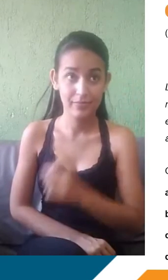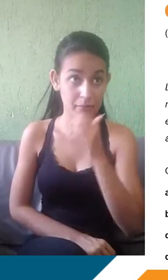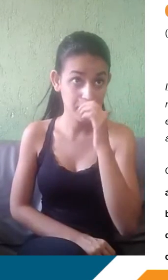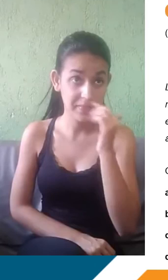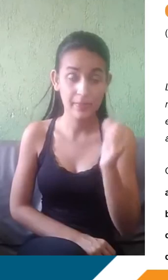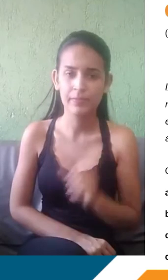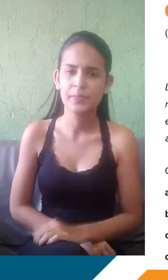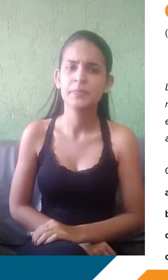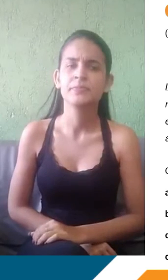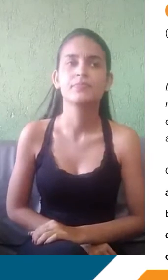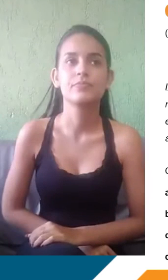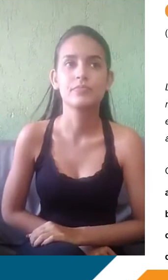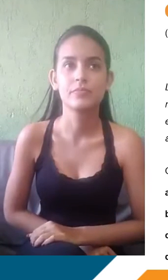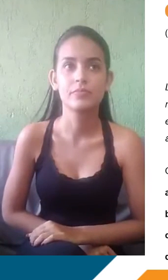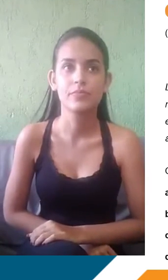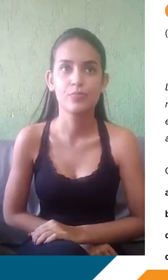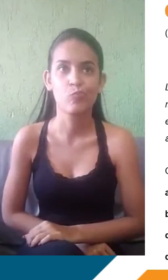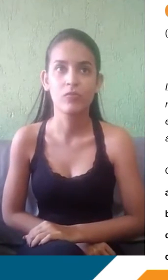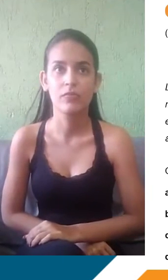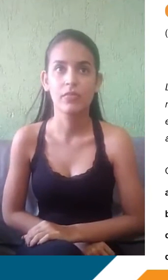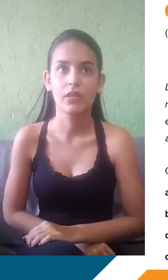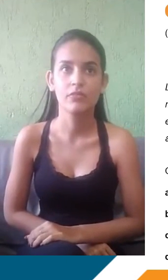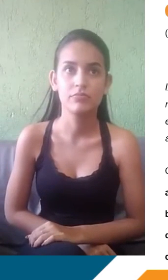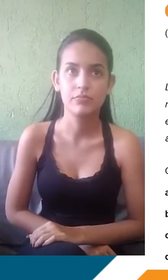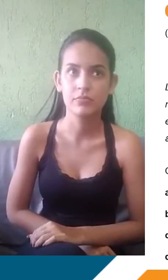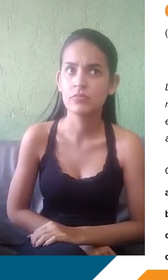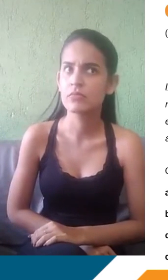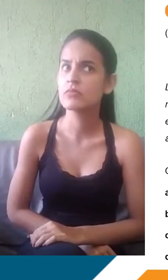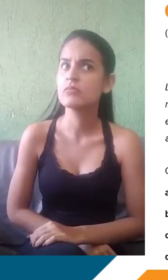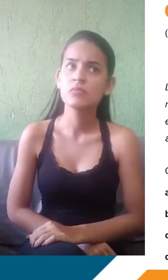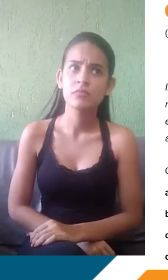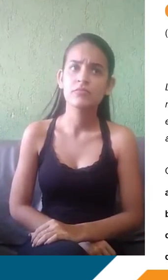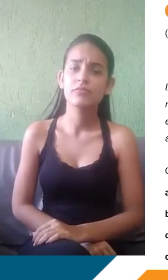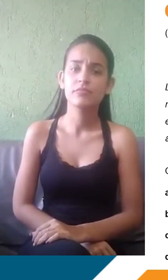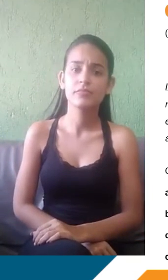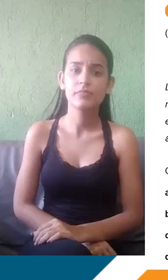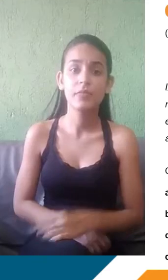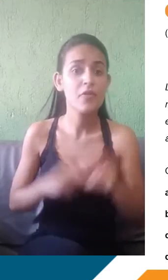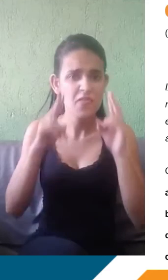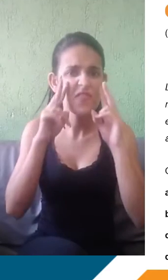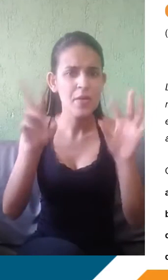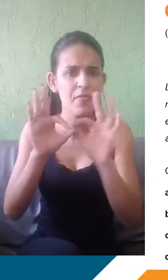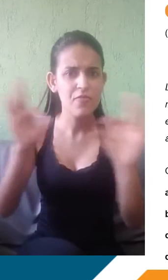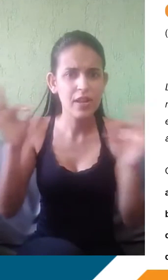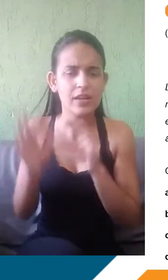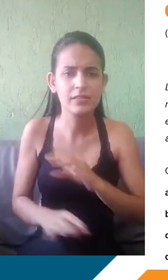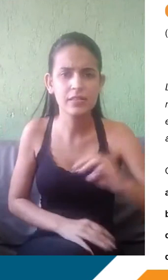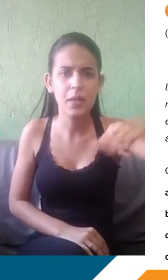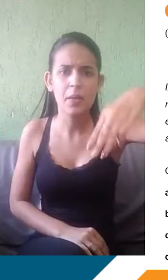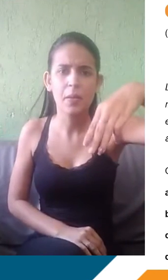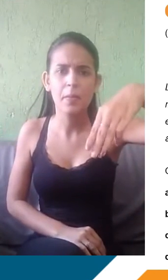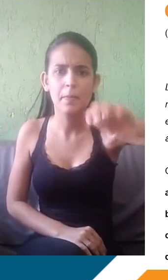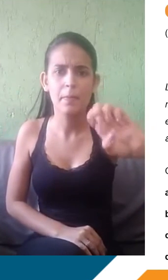destaca o seguinte argumento: médias normalmente mais escondem que revelam.